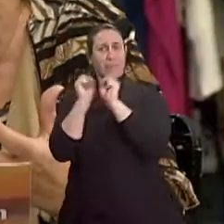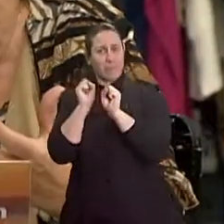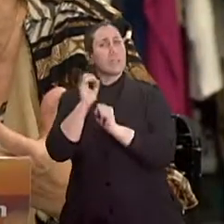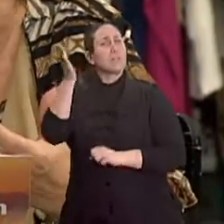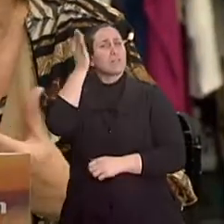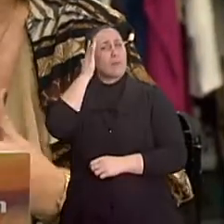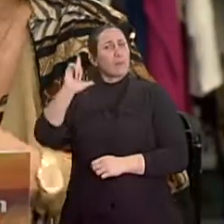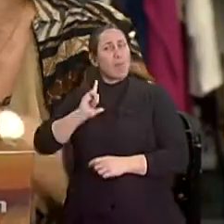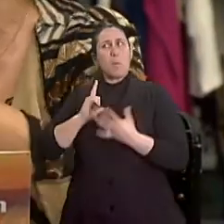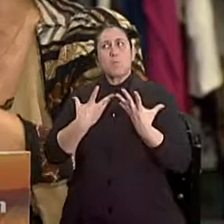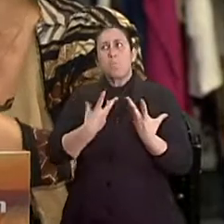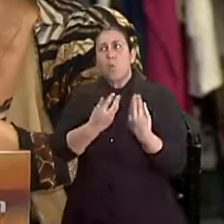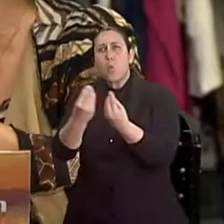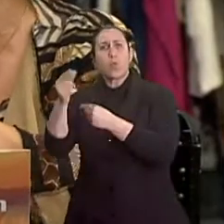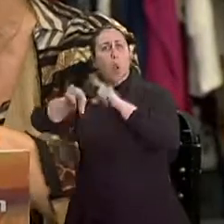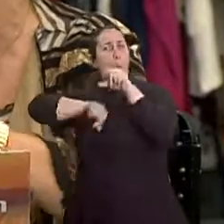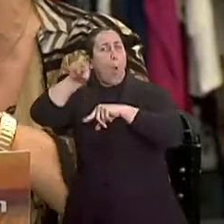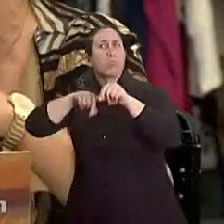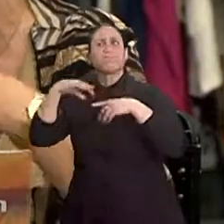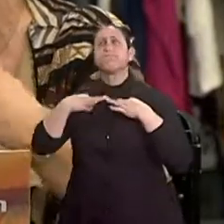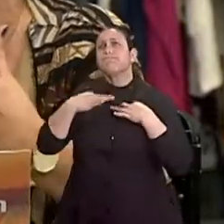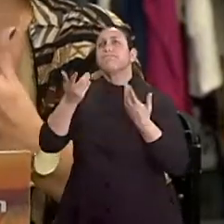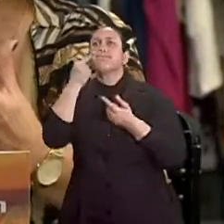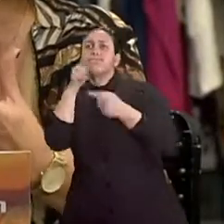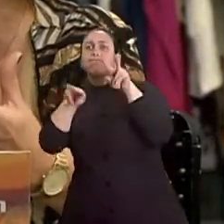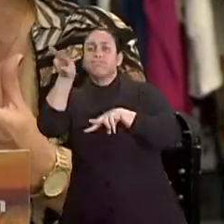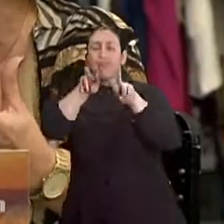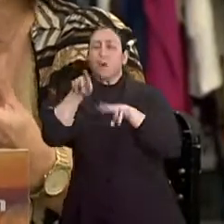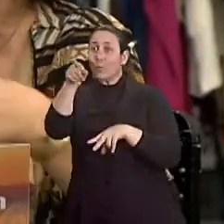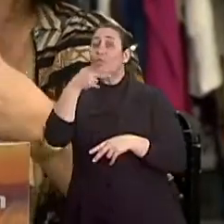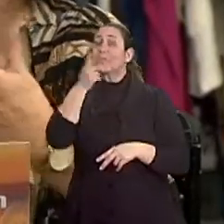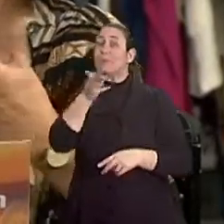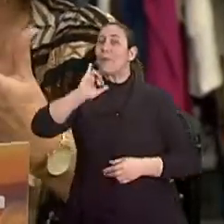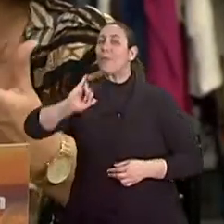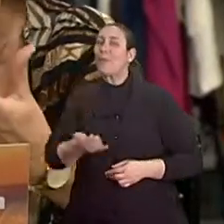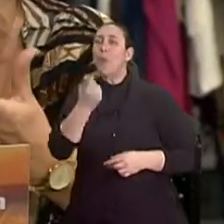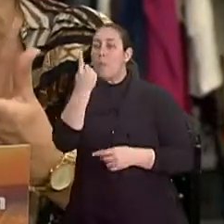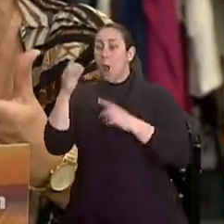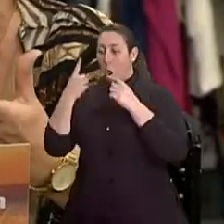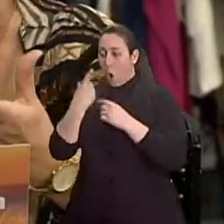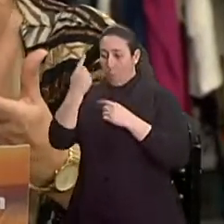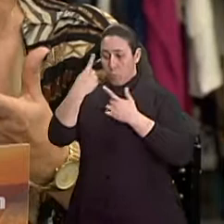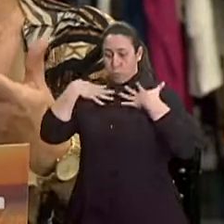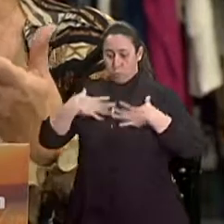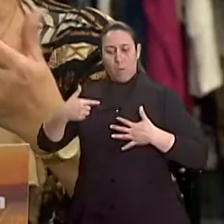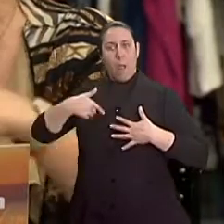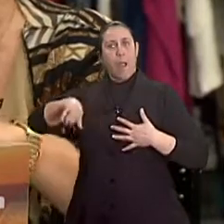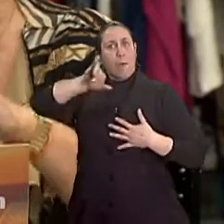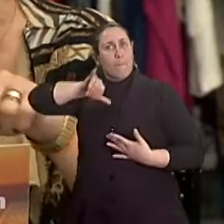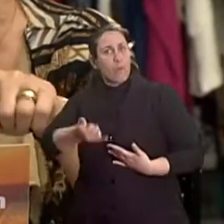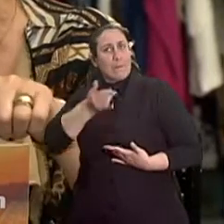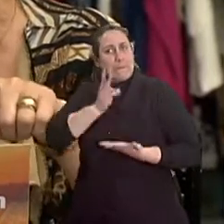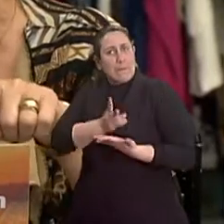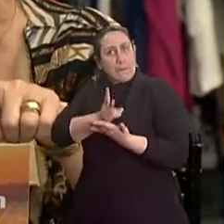muitas opções. E tu falaste muito desse reaproveitamento desta roupa por muito tempo. Né? Então,